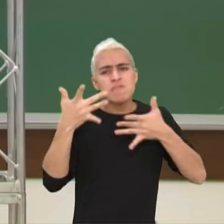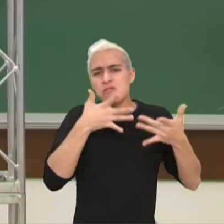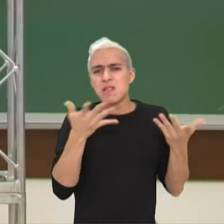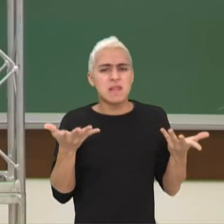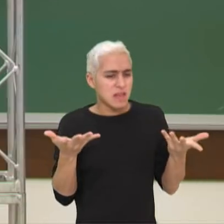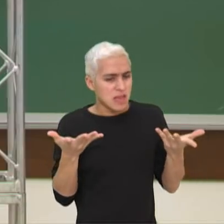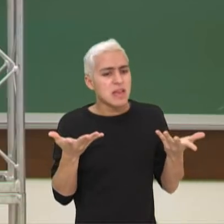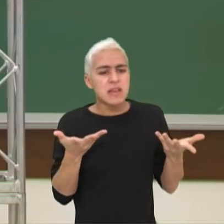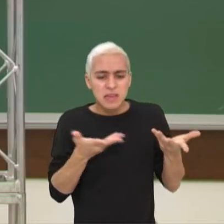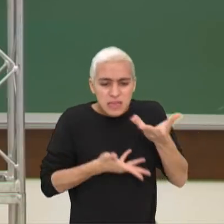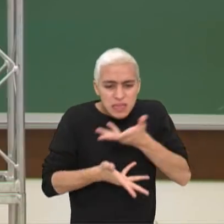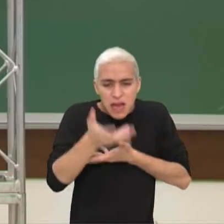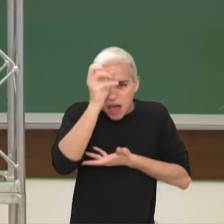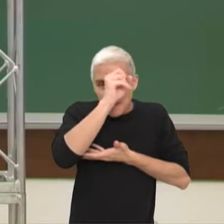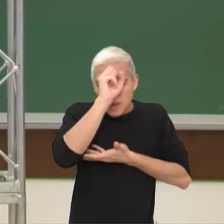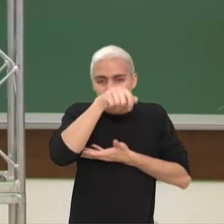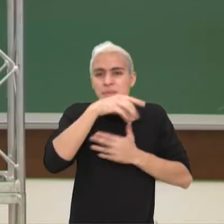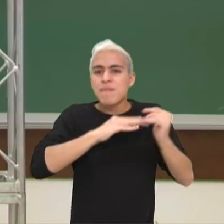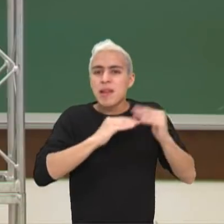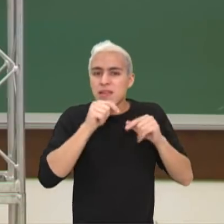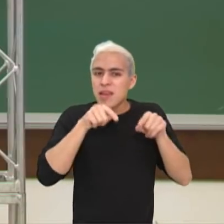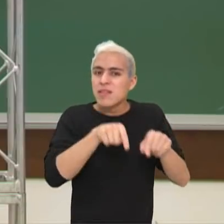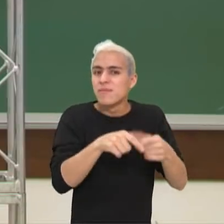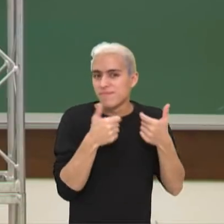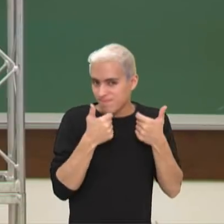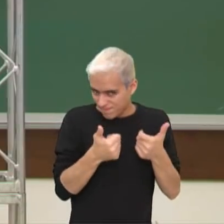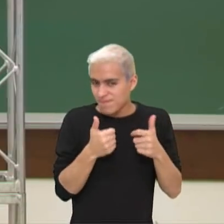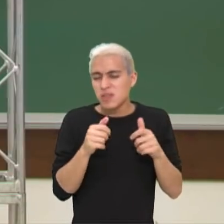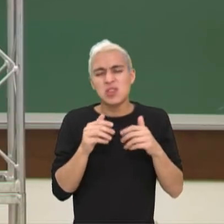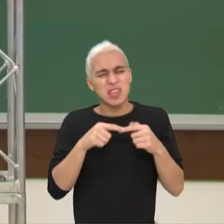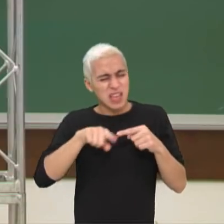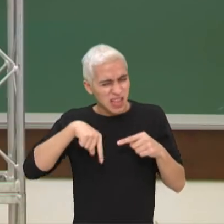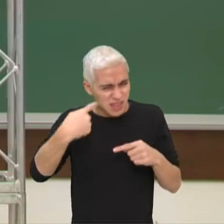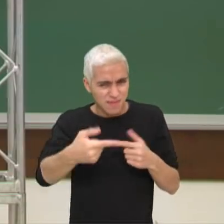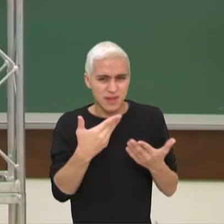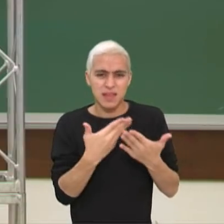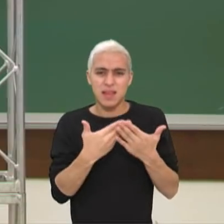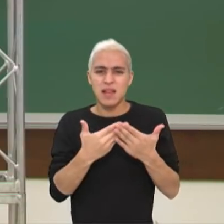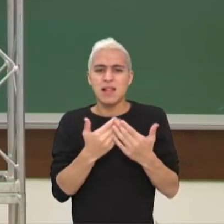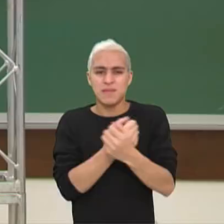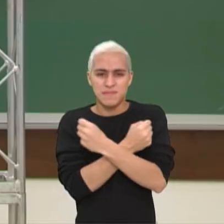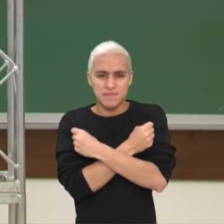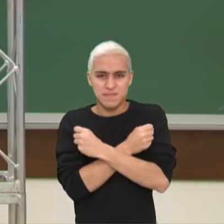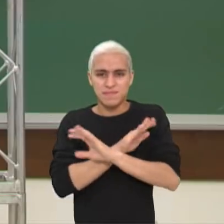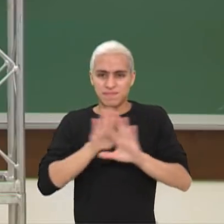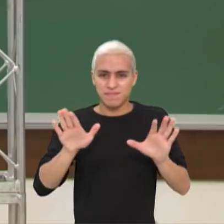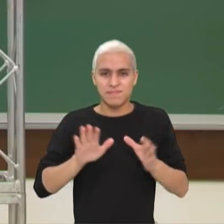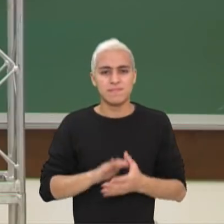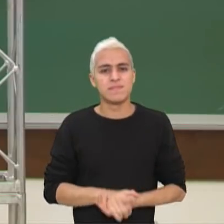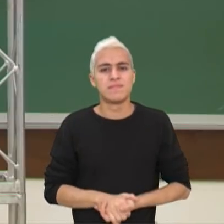de estar aprendendo e praticando esses joguinhos. Ok, pessoal? Até a próxima. Se falamos aí.